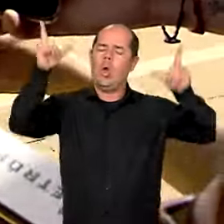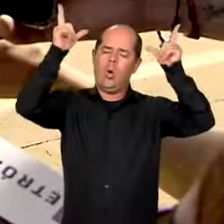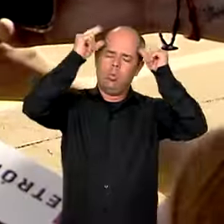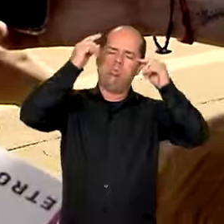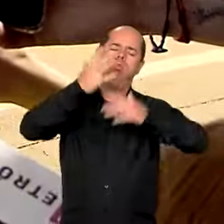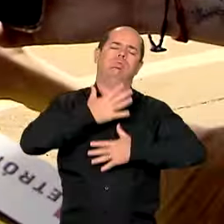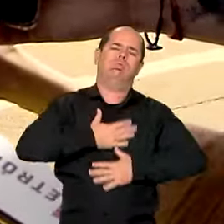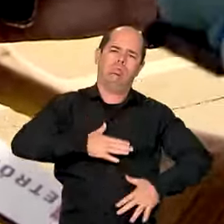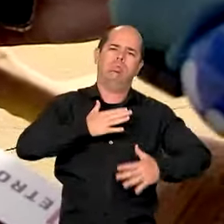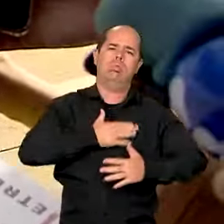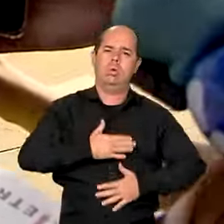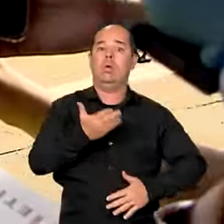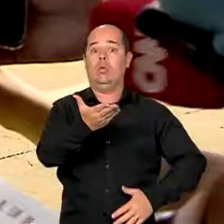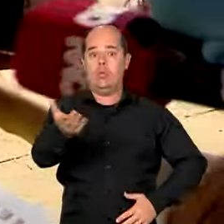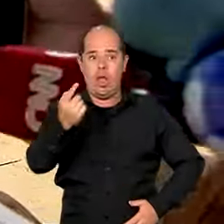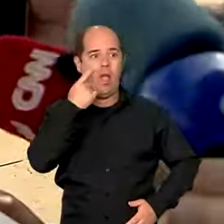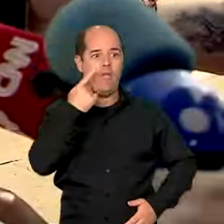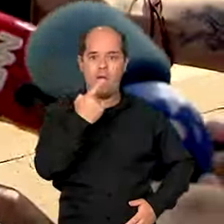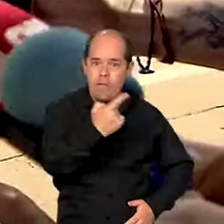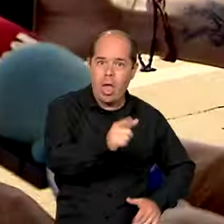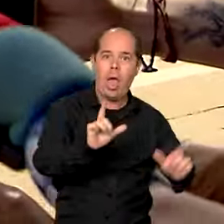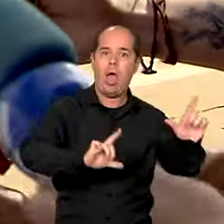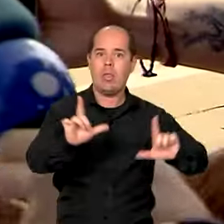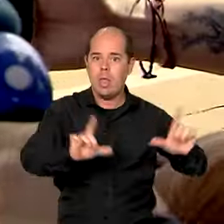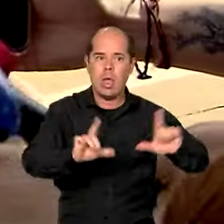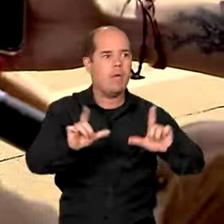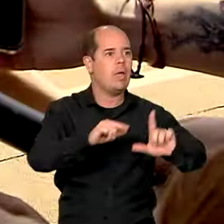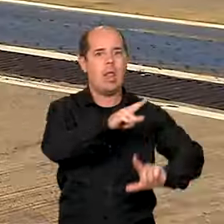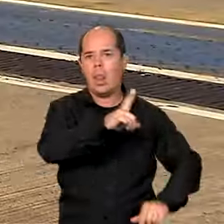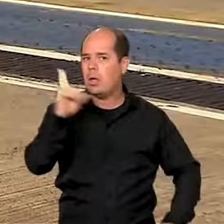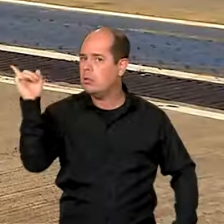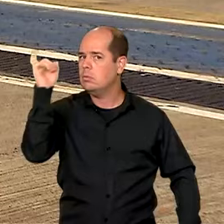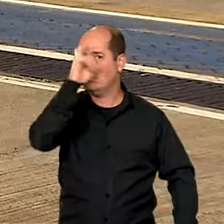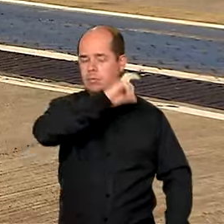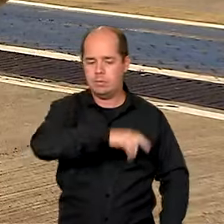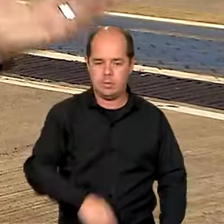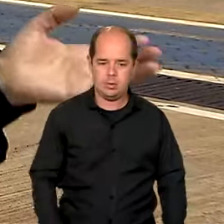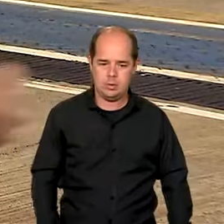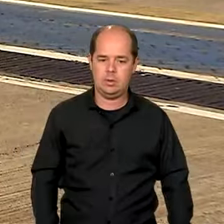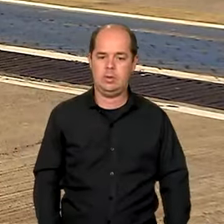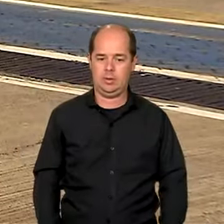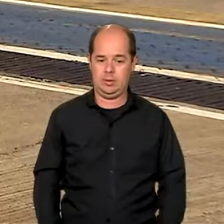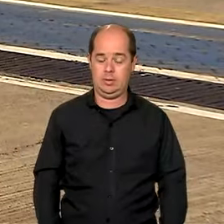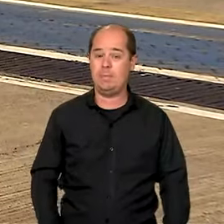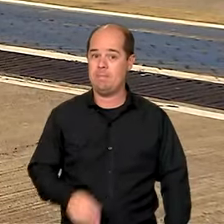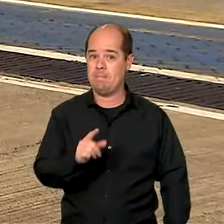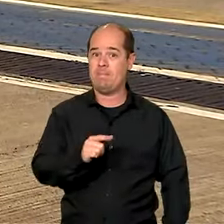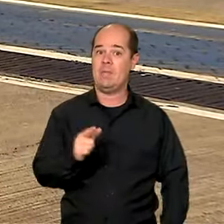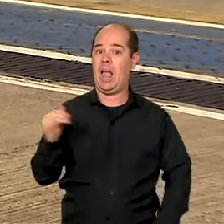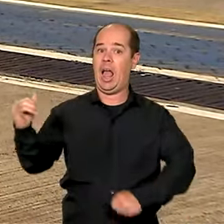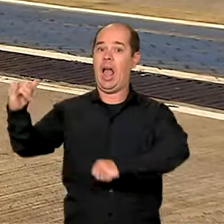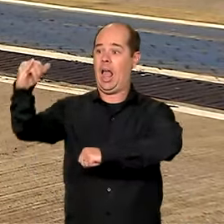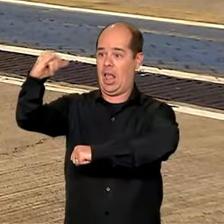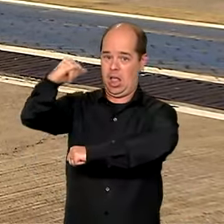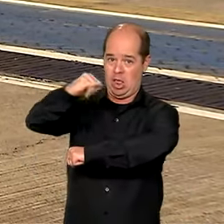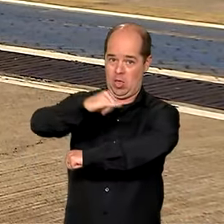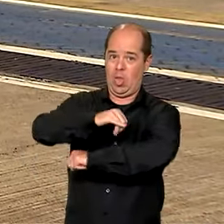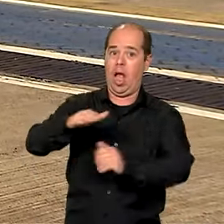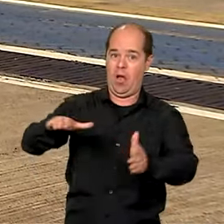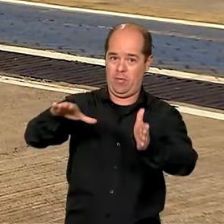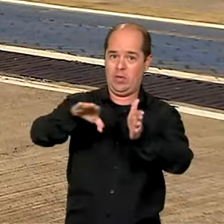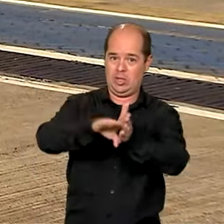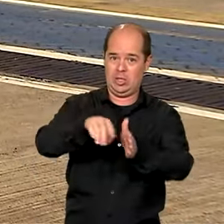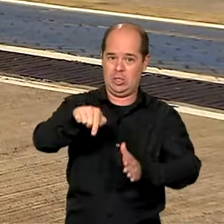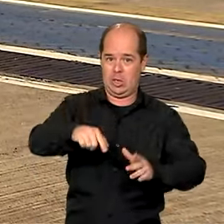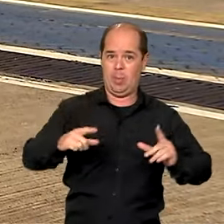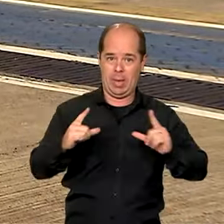vocês estão vendo o que está acontecendo lá, né? Está bem complicada a situação lá. Com a chegada de mais essa aeronave, aqui na base aérea de